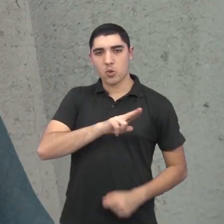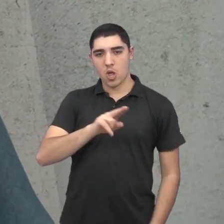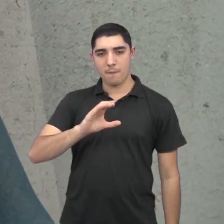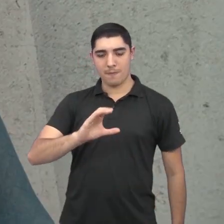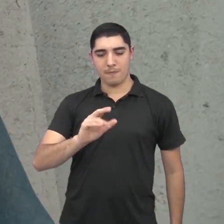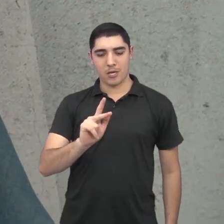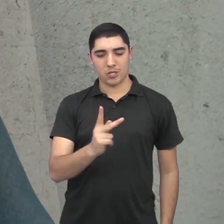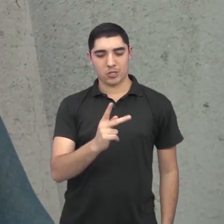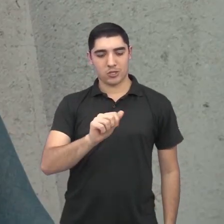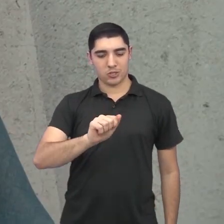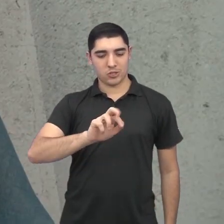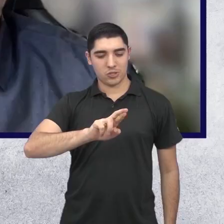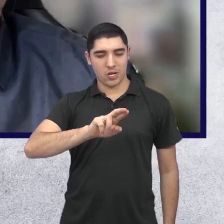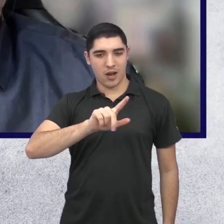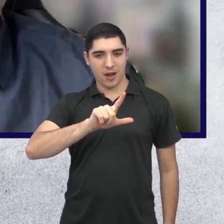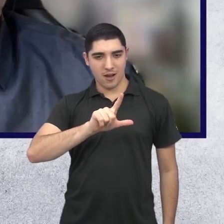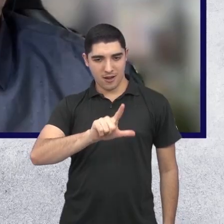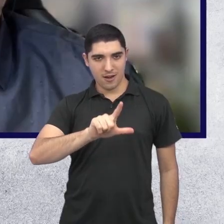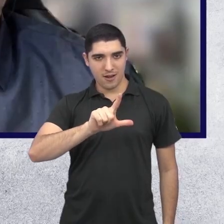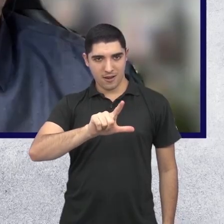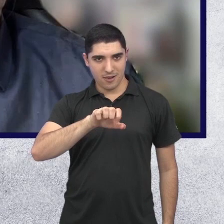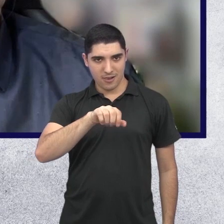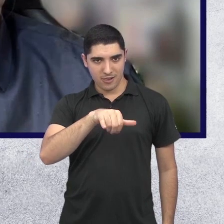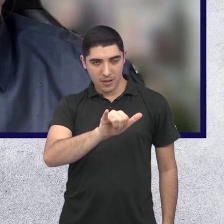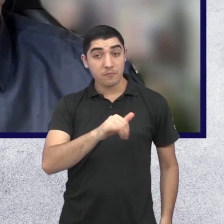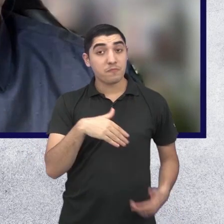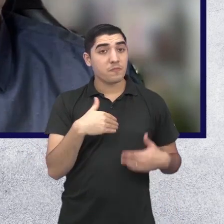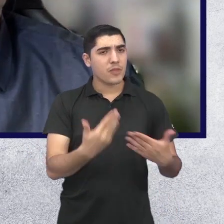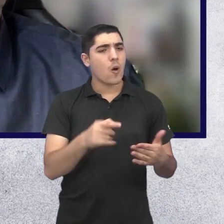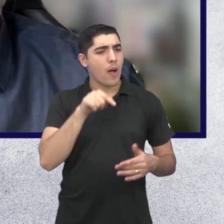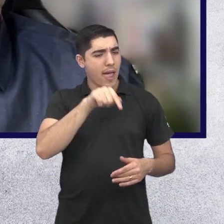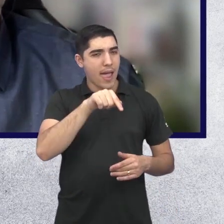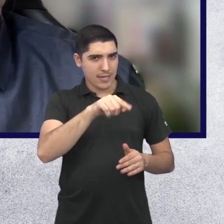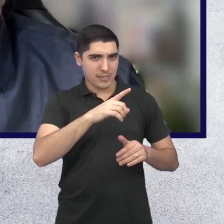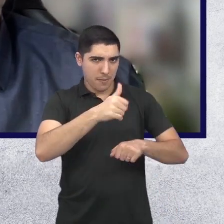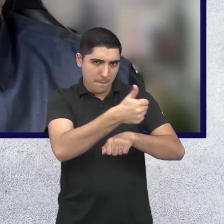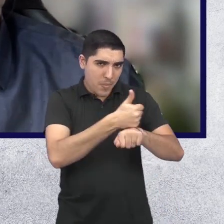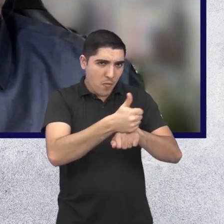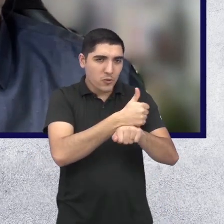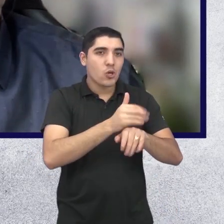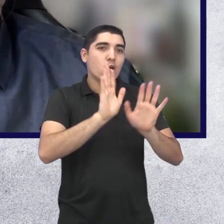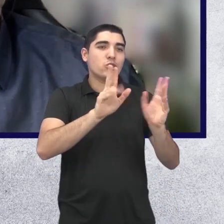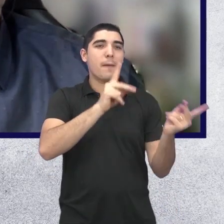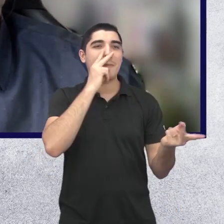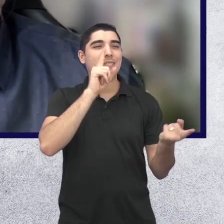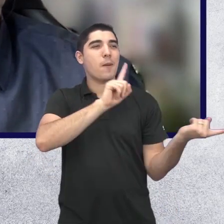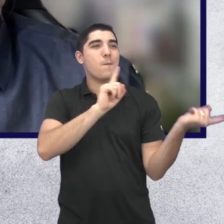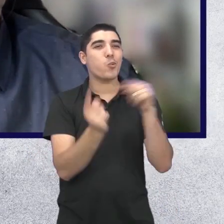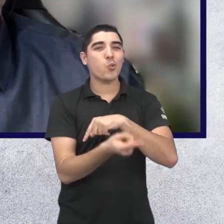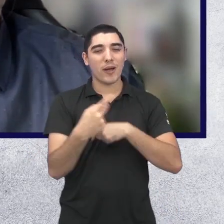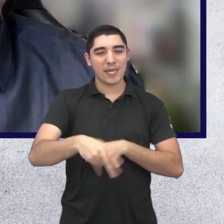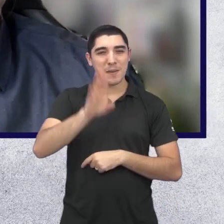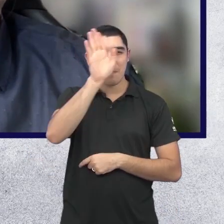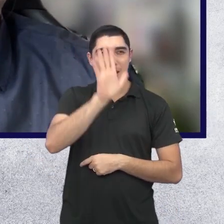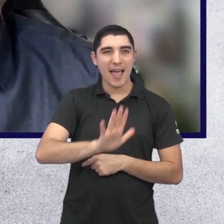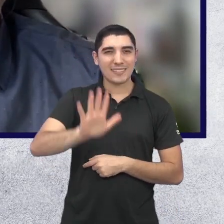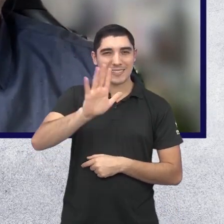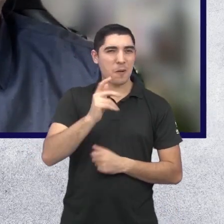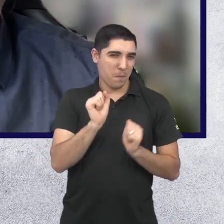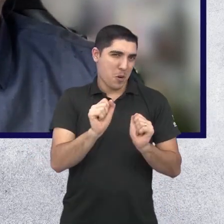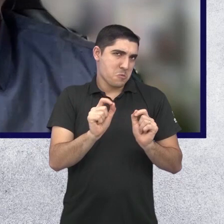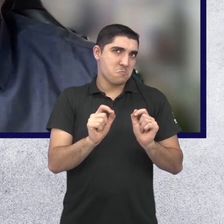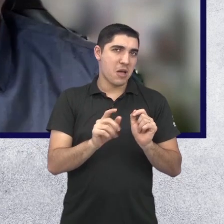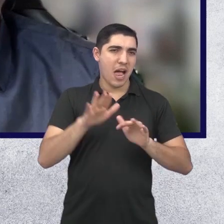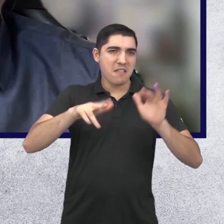professor Charlie Luz está conversando com a gente pela internet. Professor, a gente até já brasileirou essa profissão, né? Que você até comentou que é UX, já